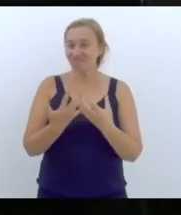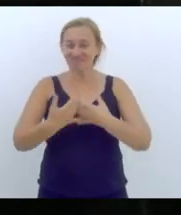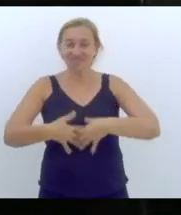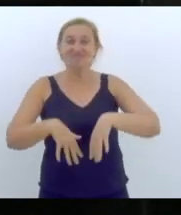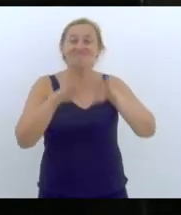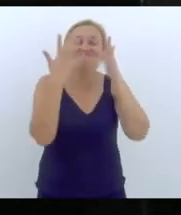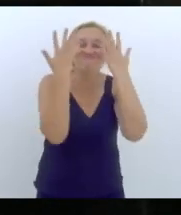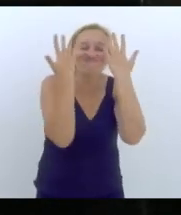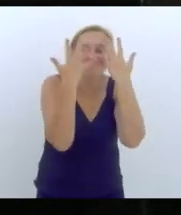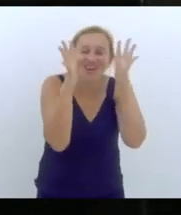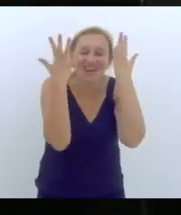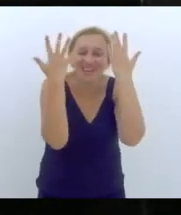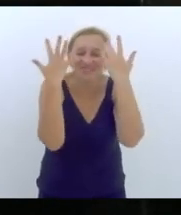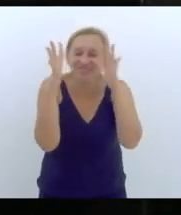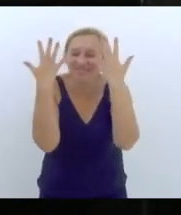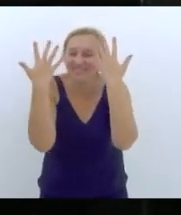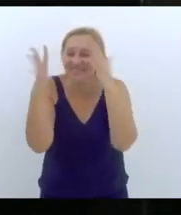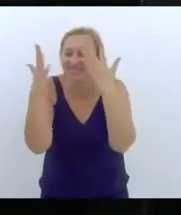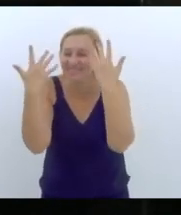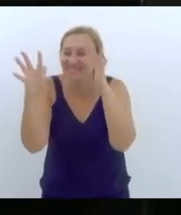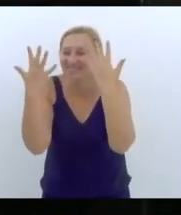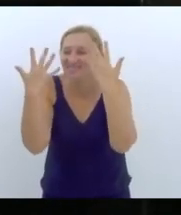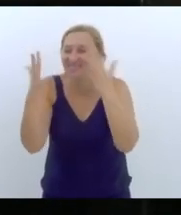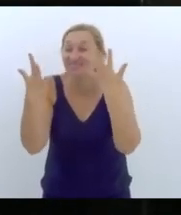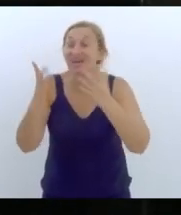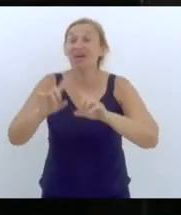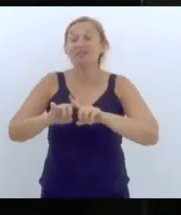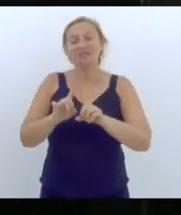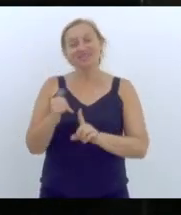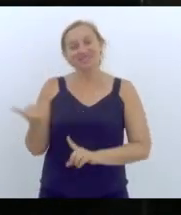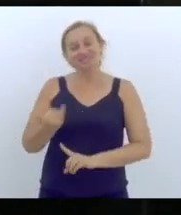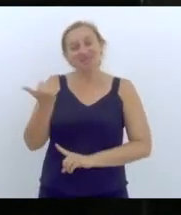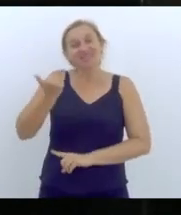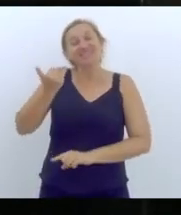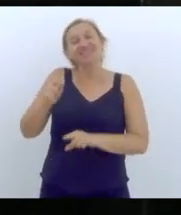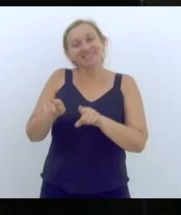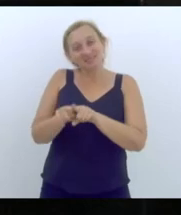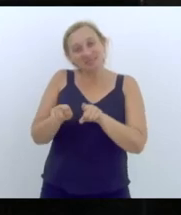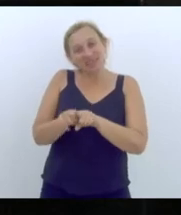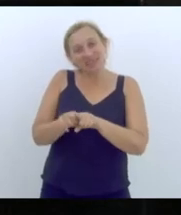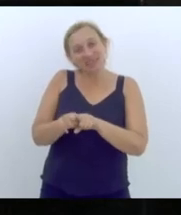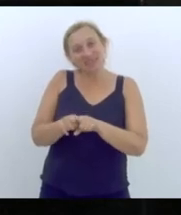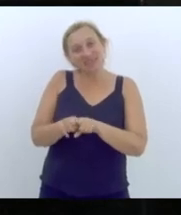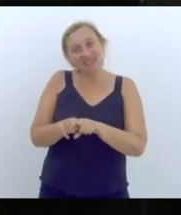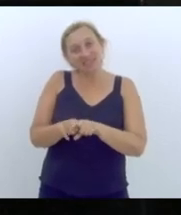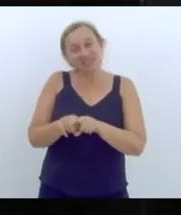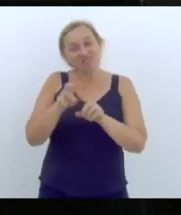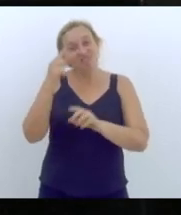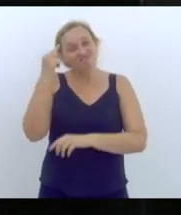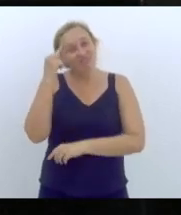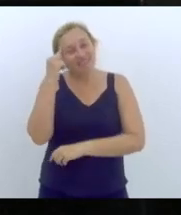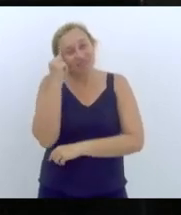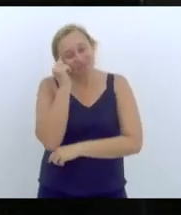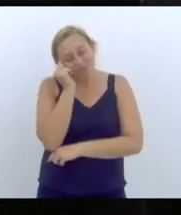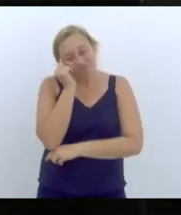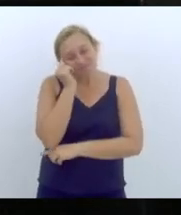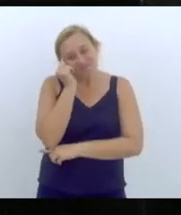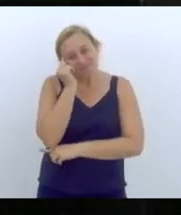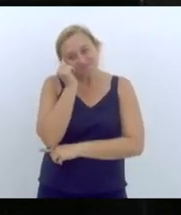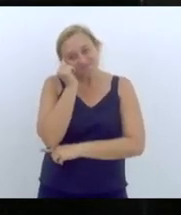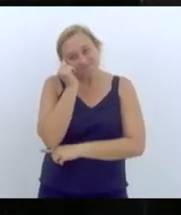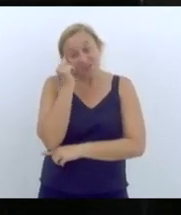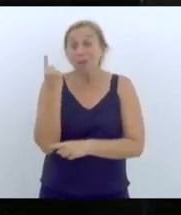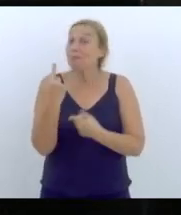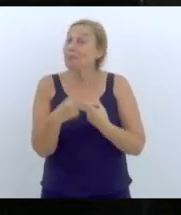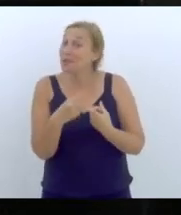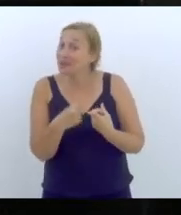saudamos, parabenizamos, mas é importante também fazer uma reflexão,